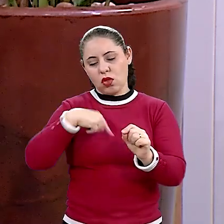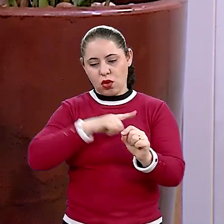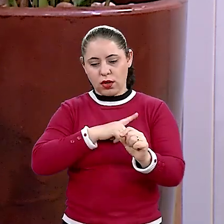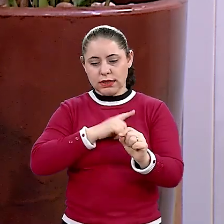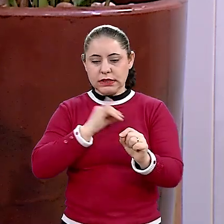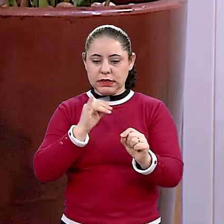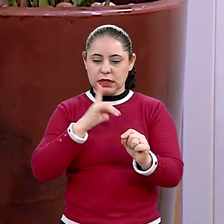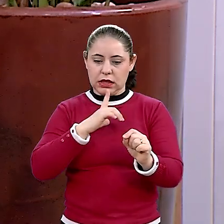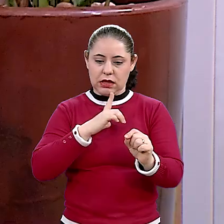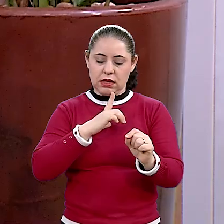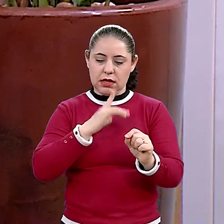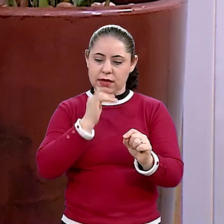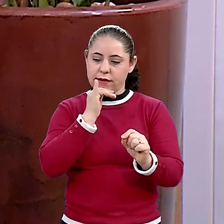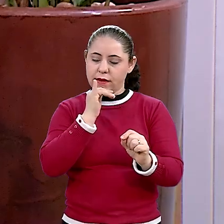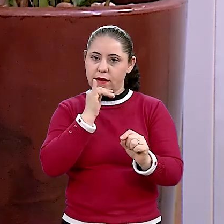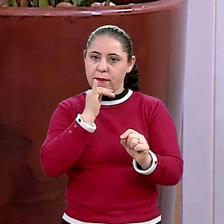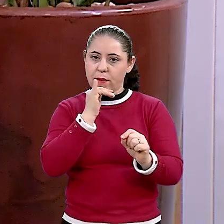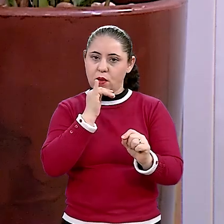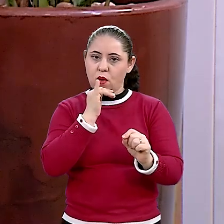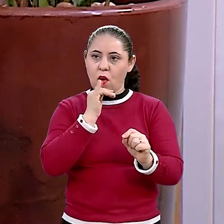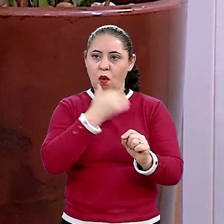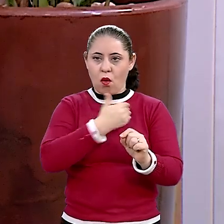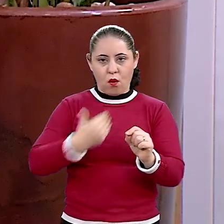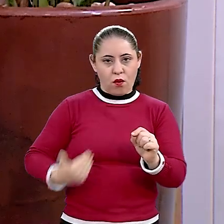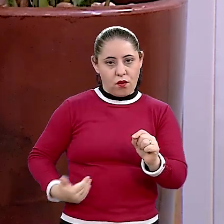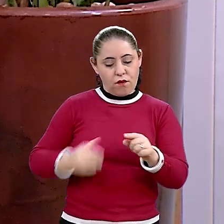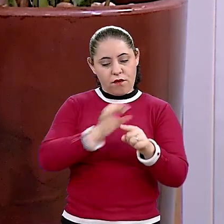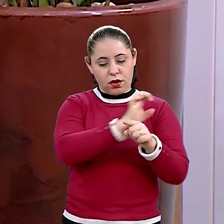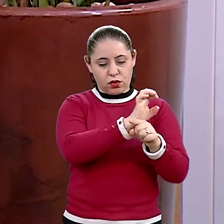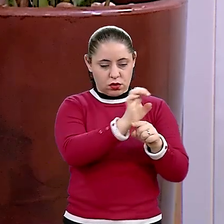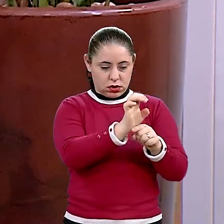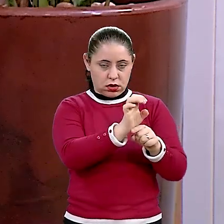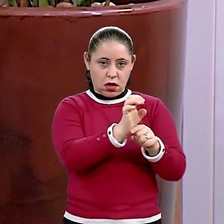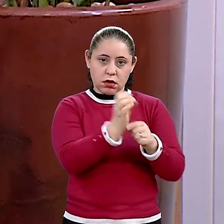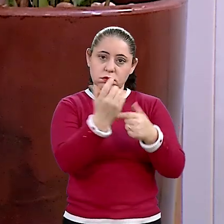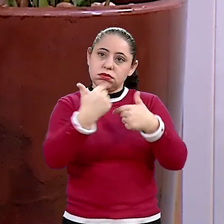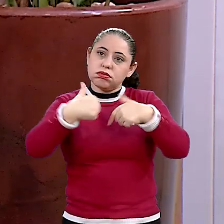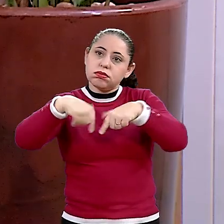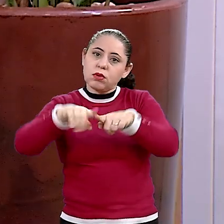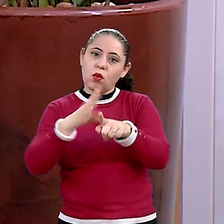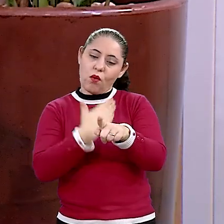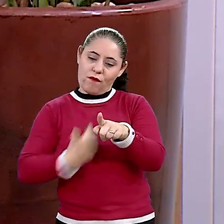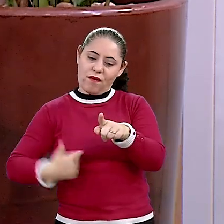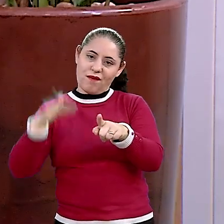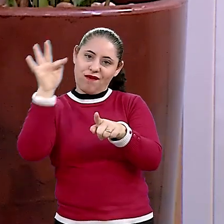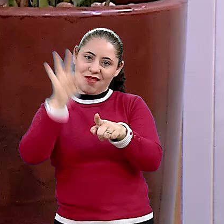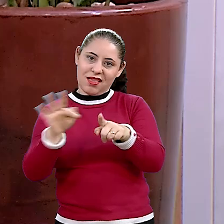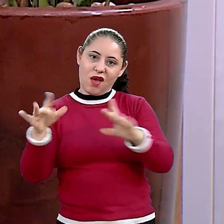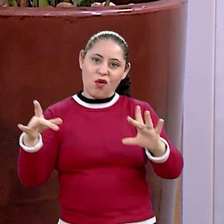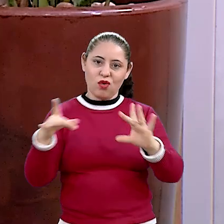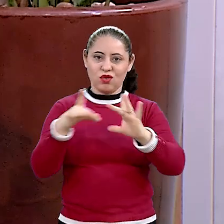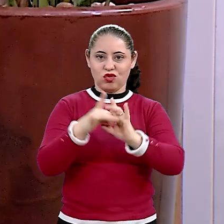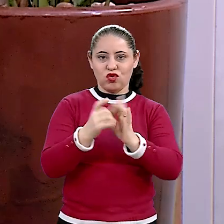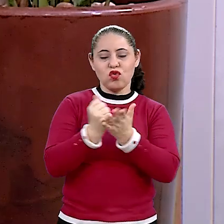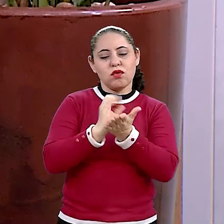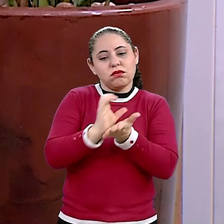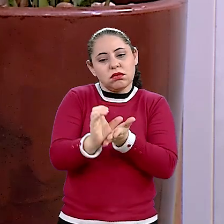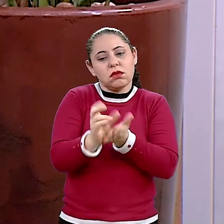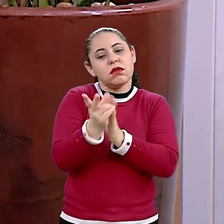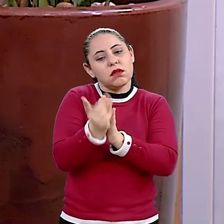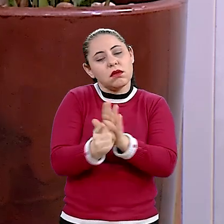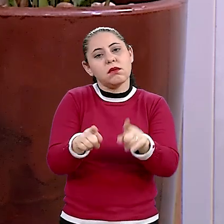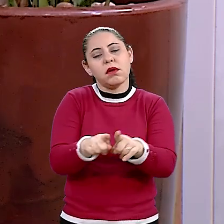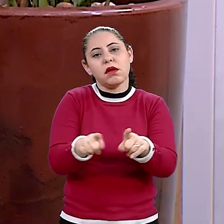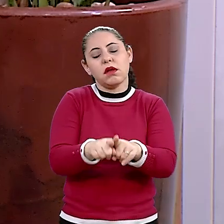nós eventualmente termos algum tipo de aporte do governo do estado em parceria com o governo federal. Então, eu